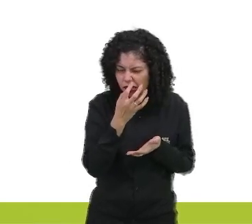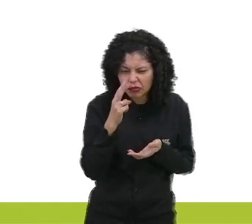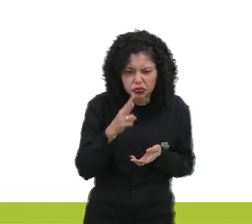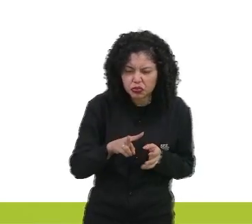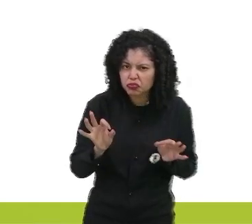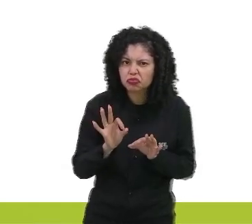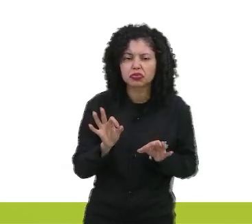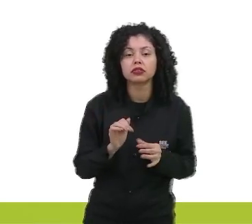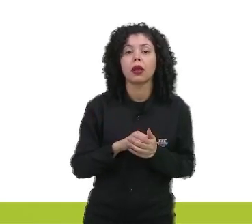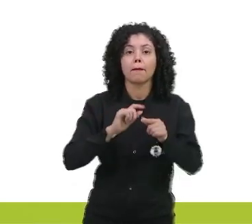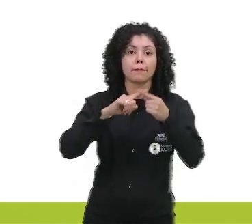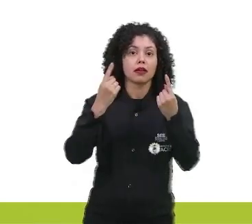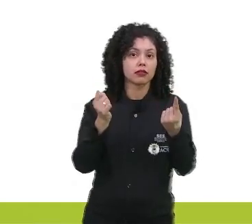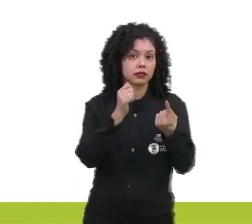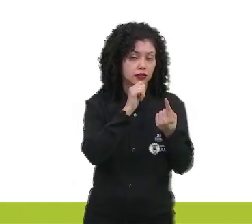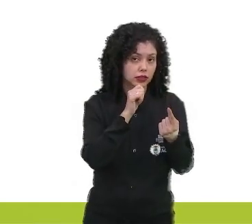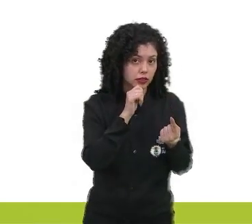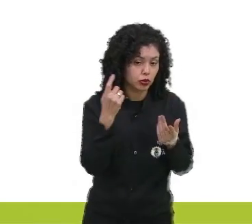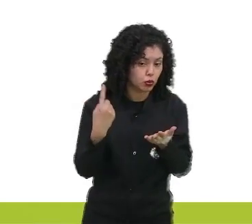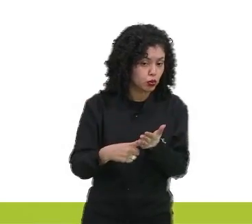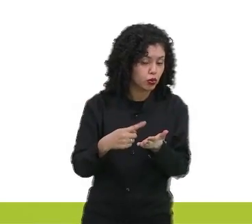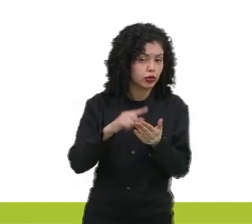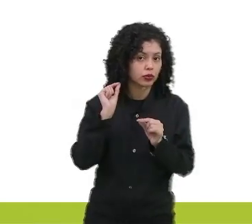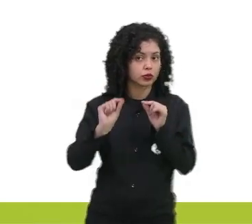nítida, mas se a gente for levar em